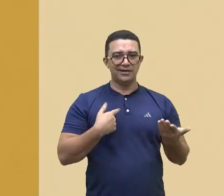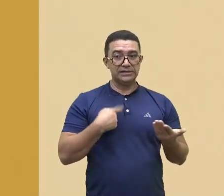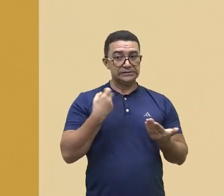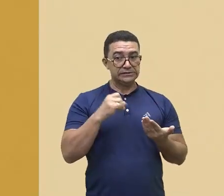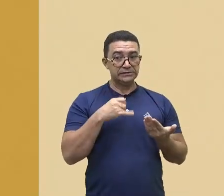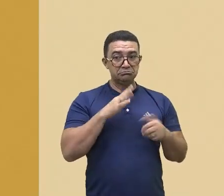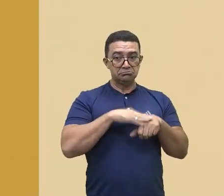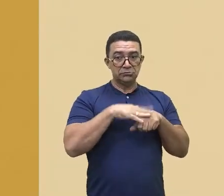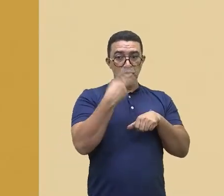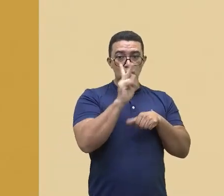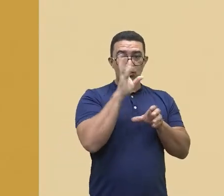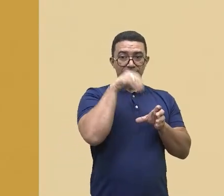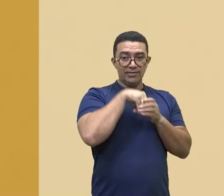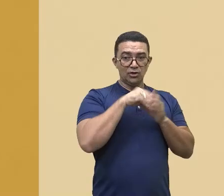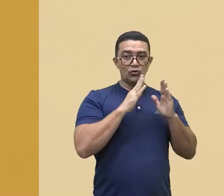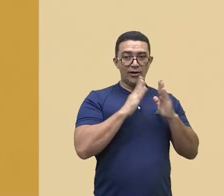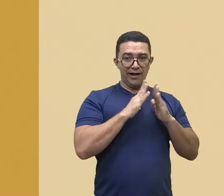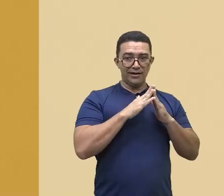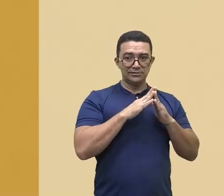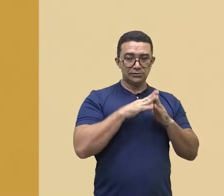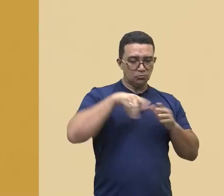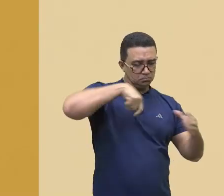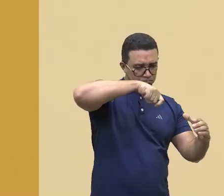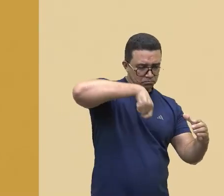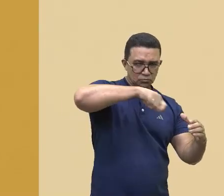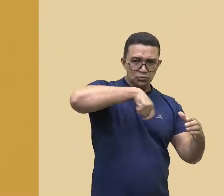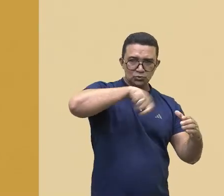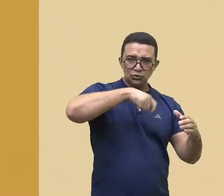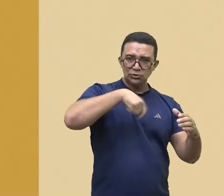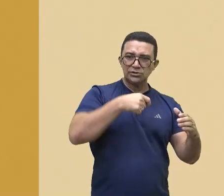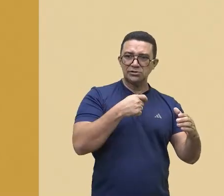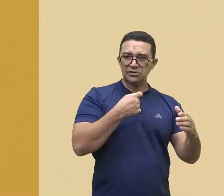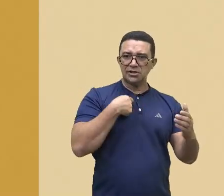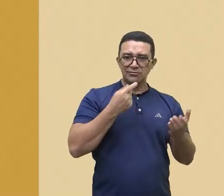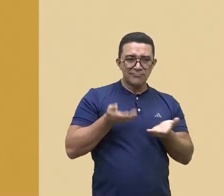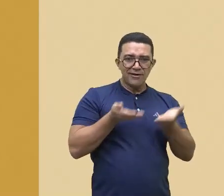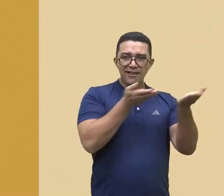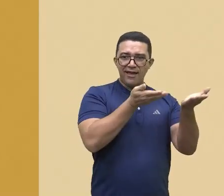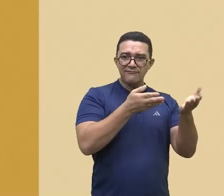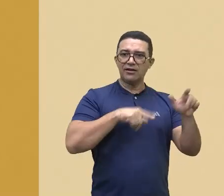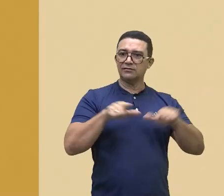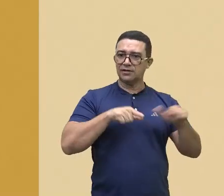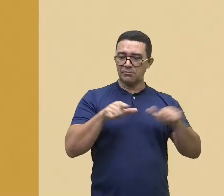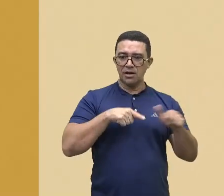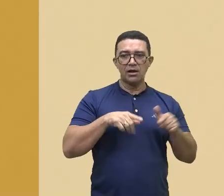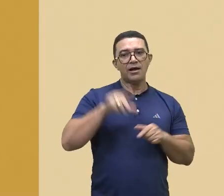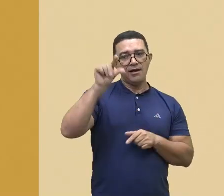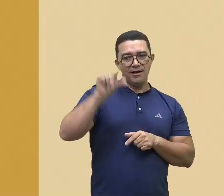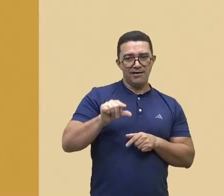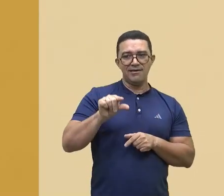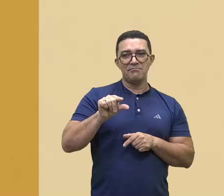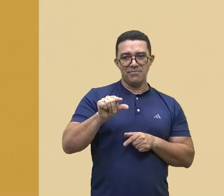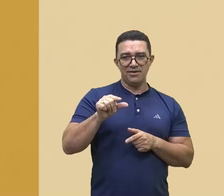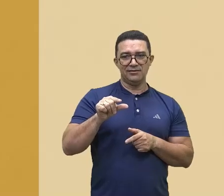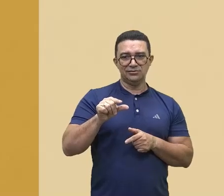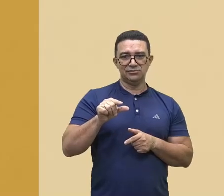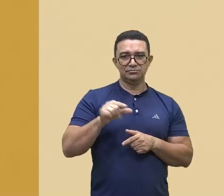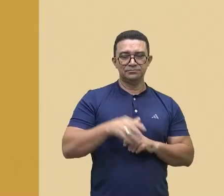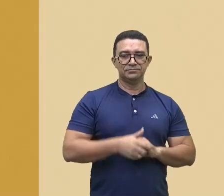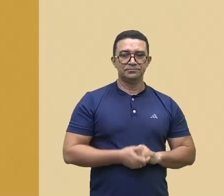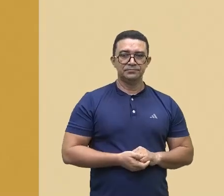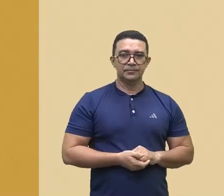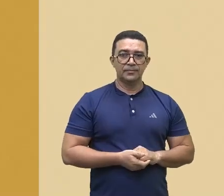o seu almoço em casa, então faça o seu almoço em casa, leve para o trabalho, se isso for menos custoso para